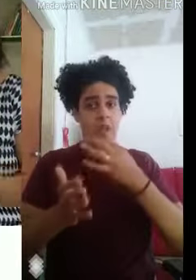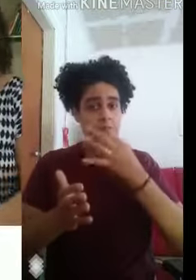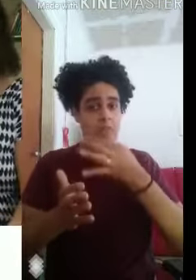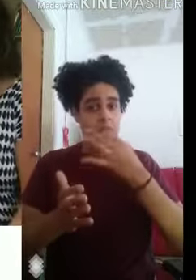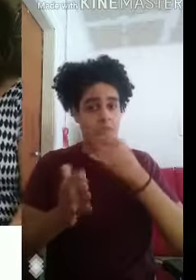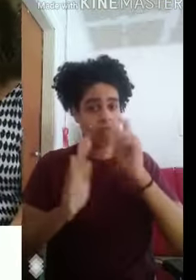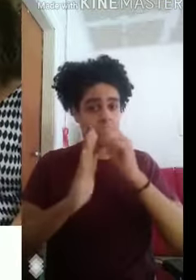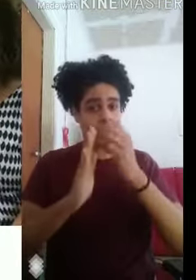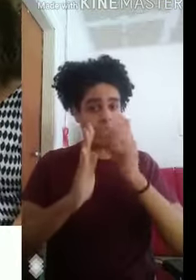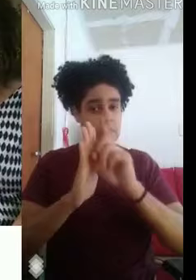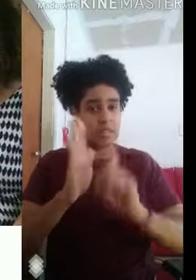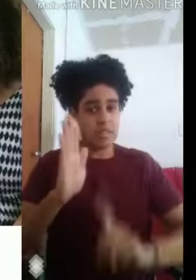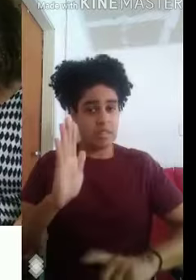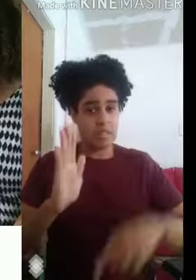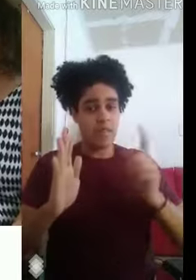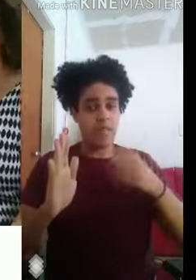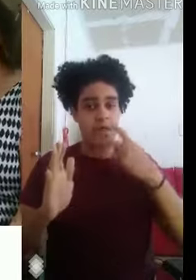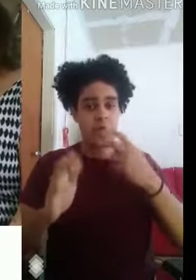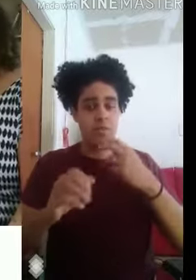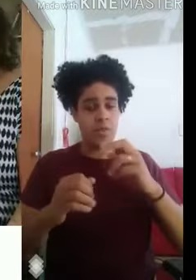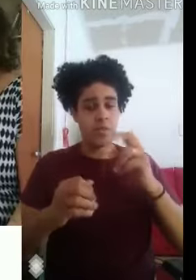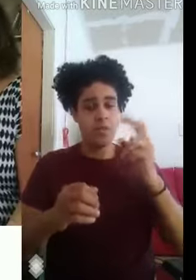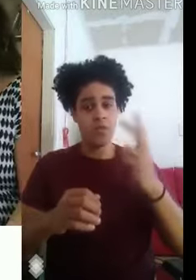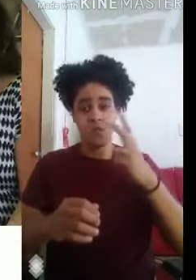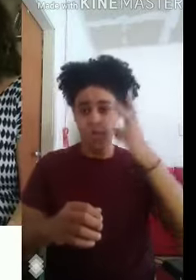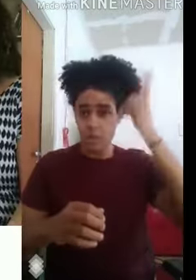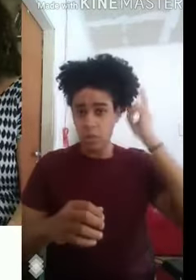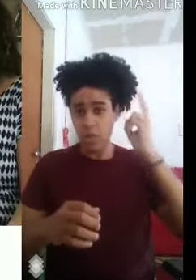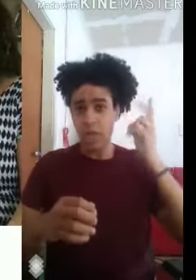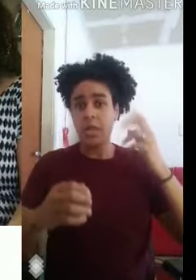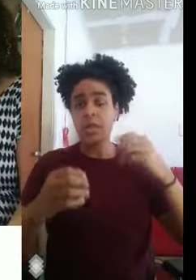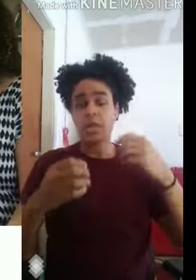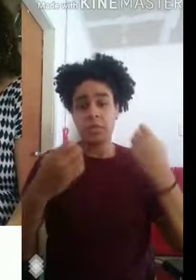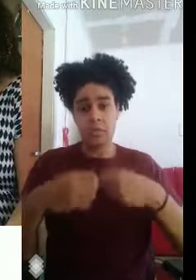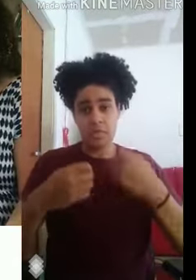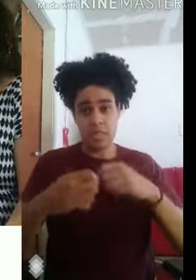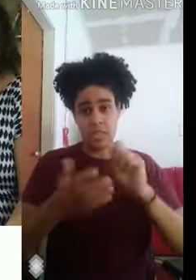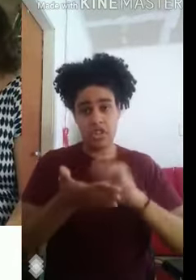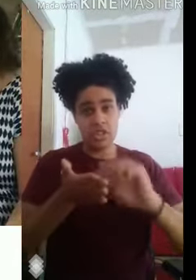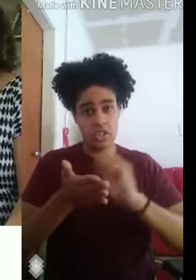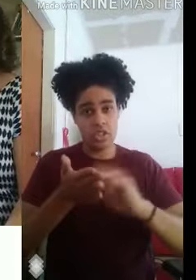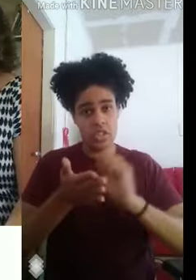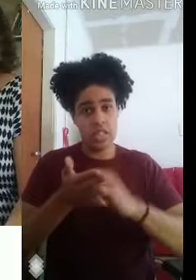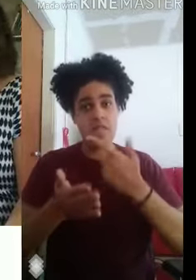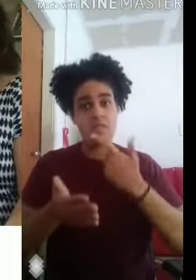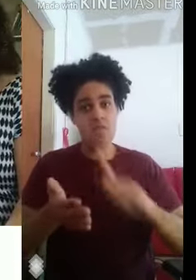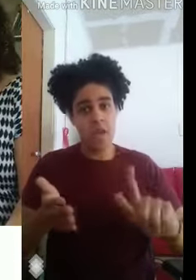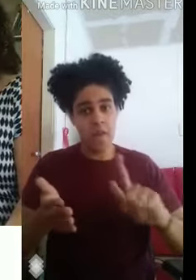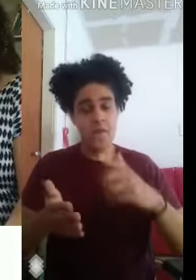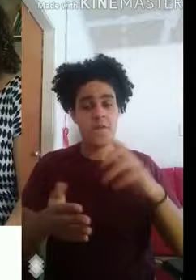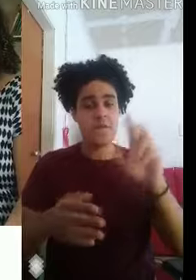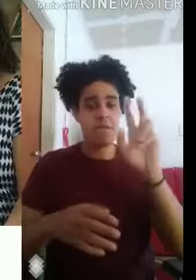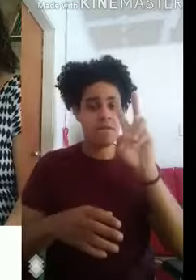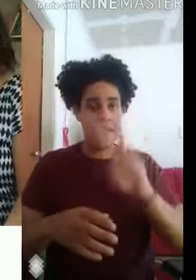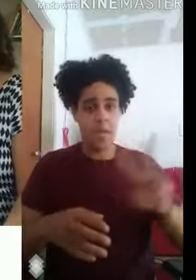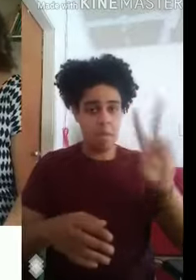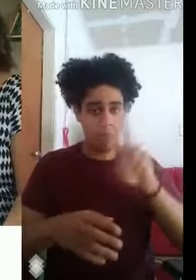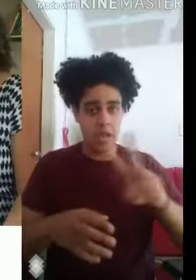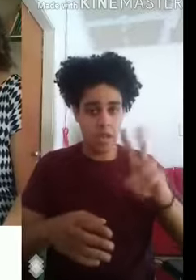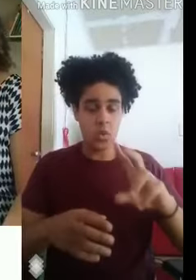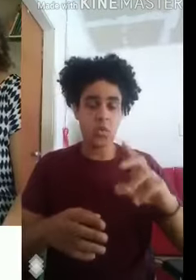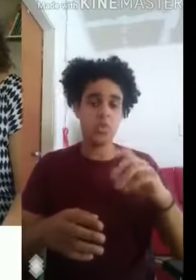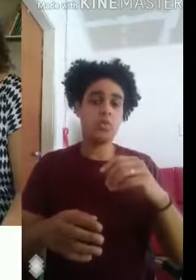no vestibular, são essas. Nossa redação precisa ser escrita numa linguagem verbal,